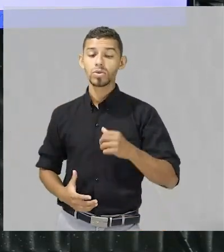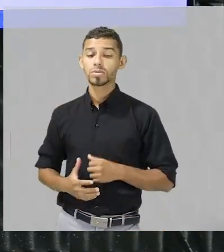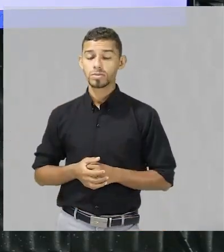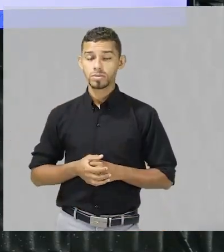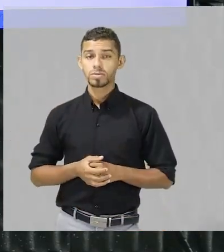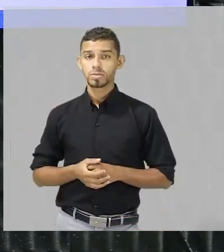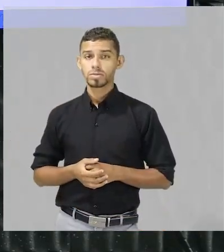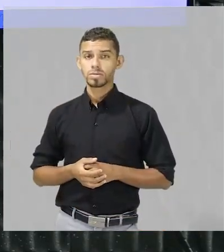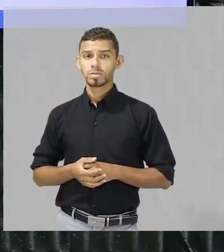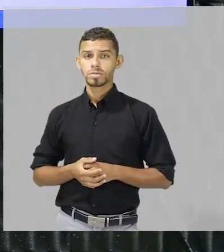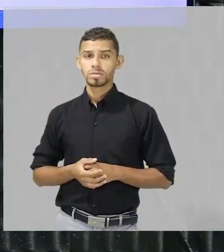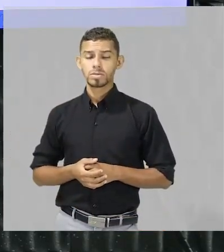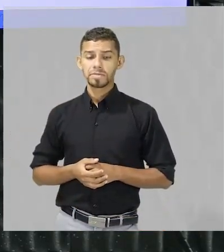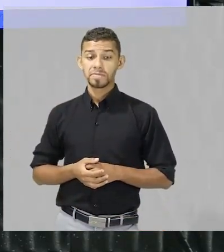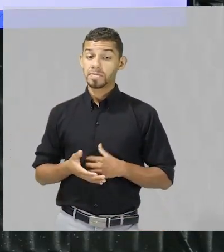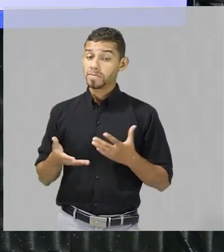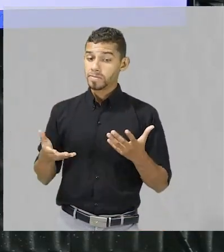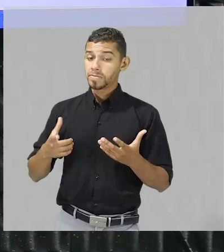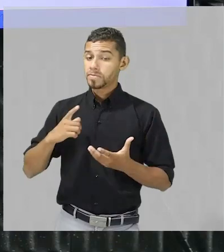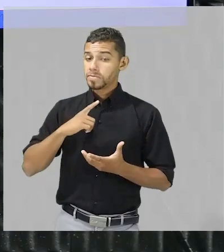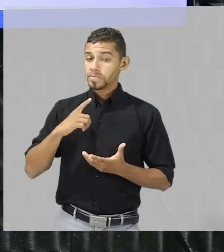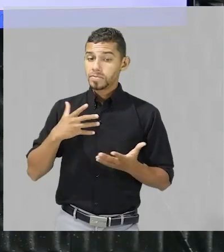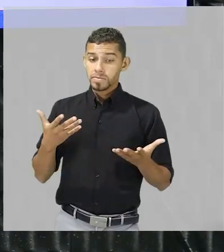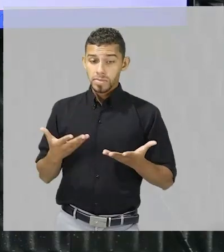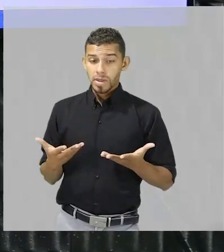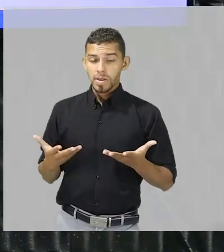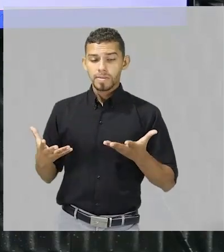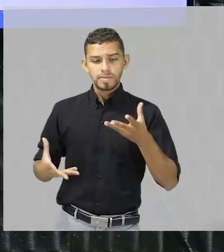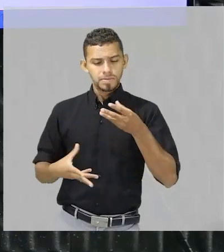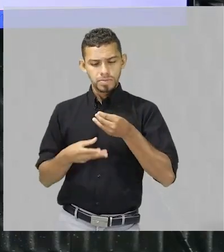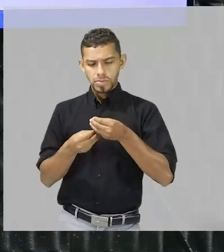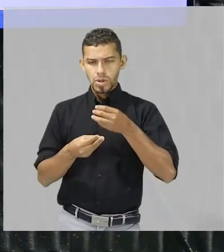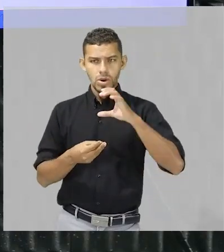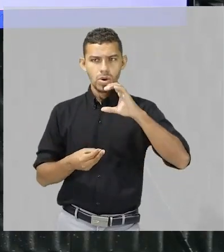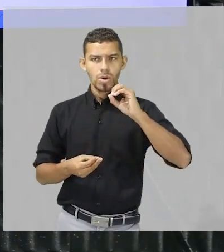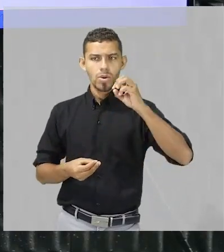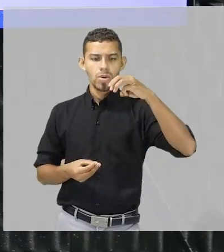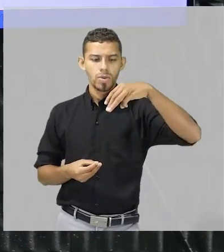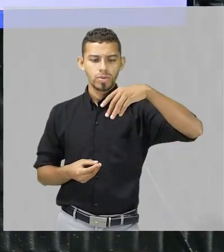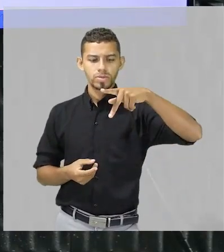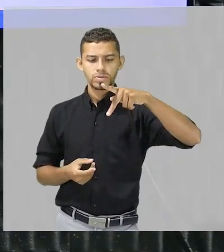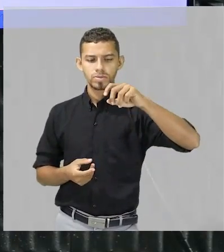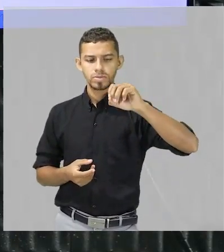tá certo? E eu vou ter aqui um composto, né,